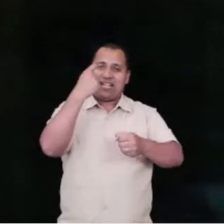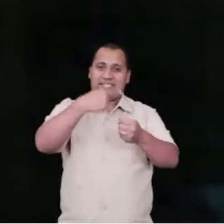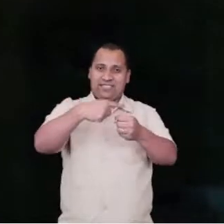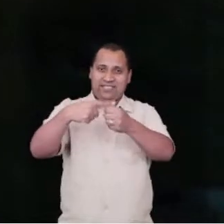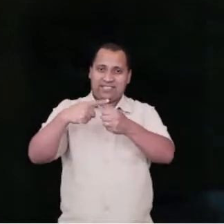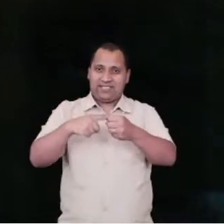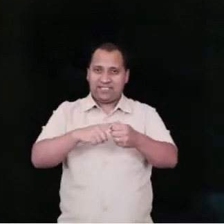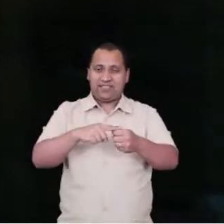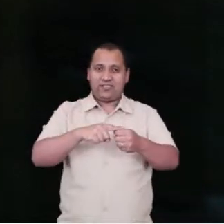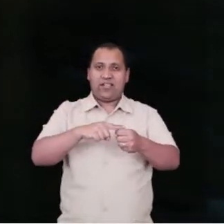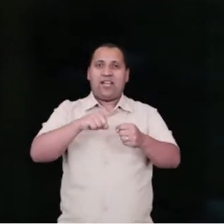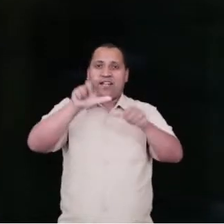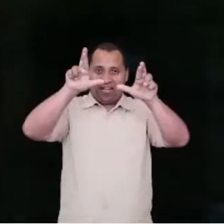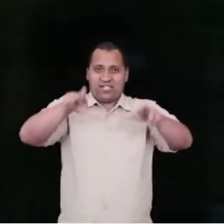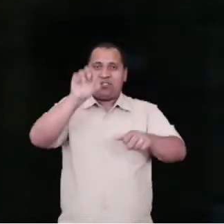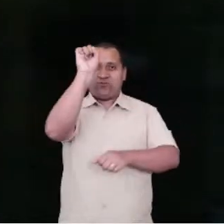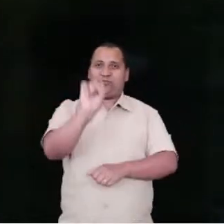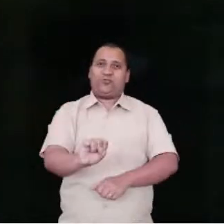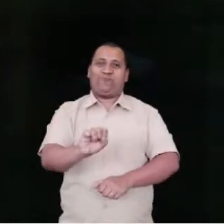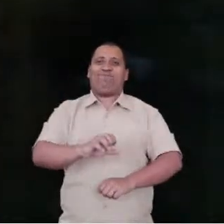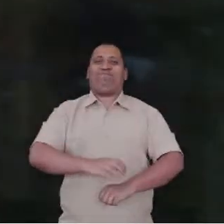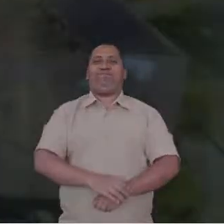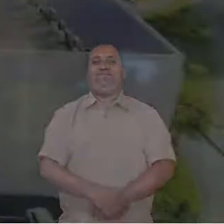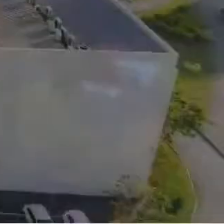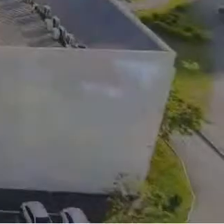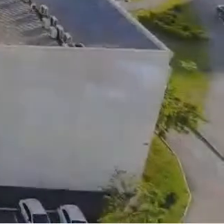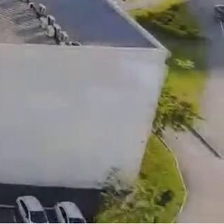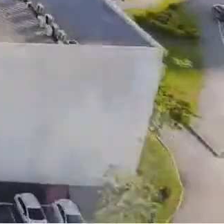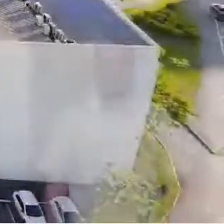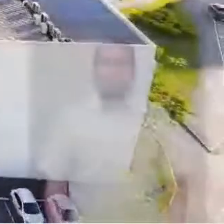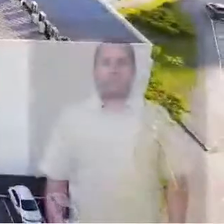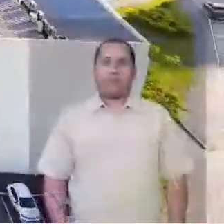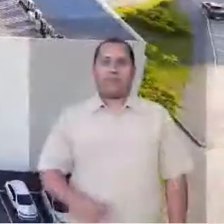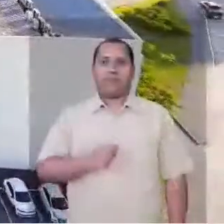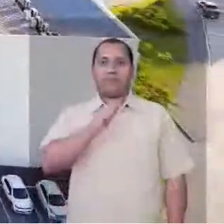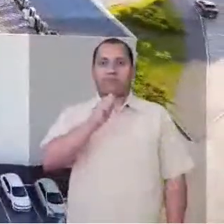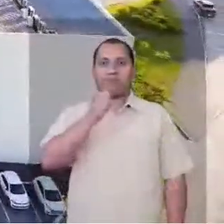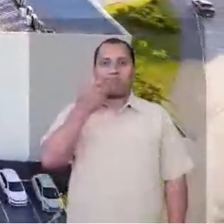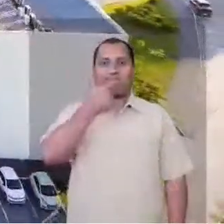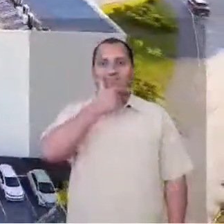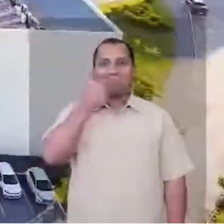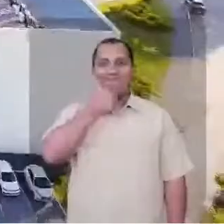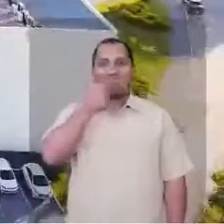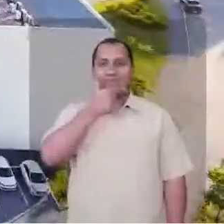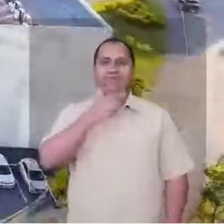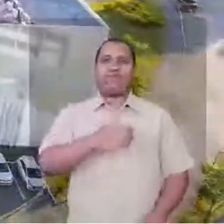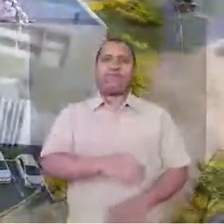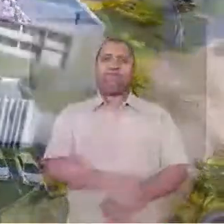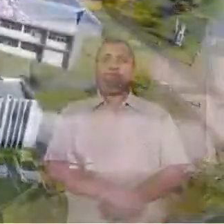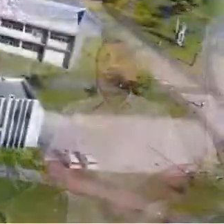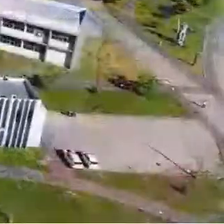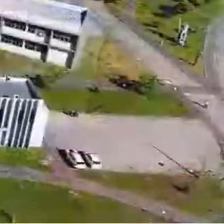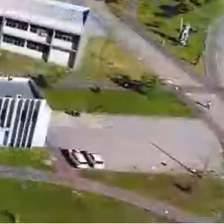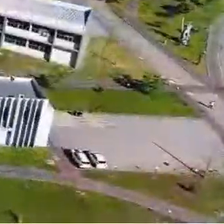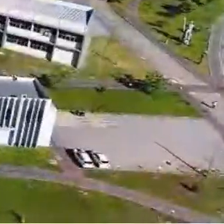10 cidades da metade sul do Rio Grande do Sul. Alegrete.